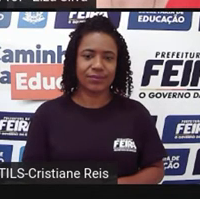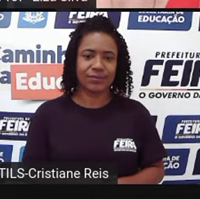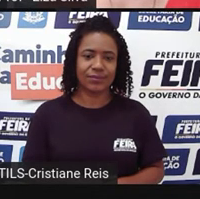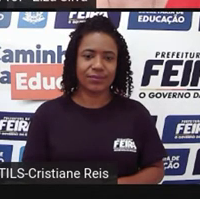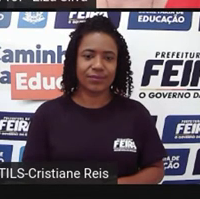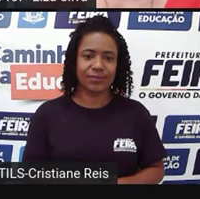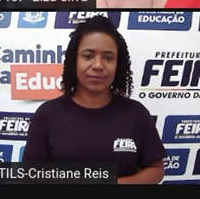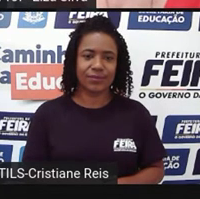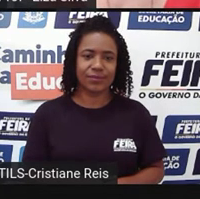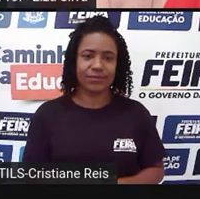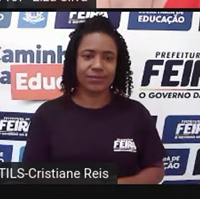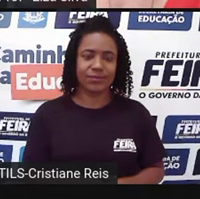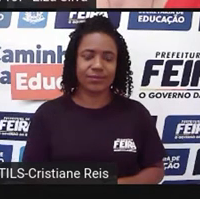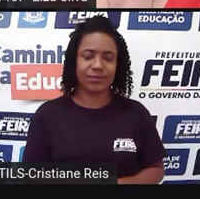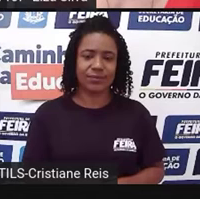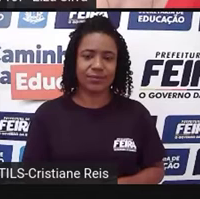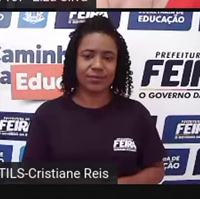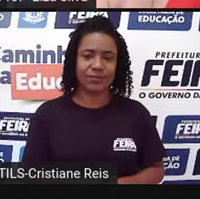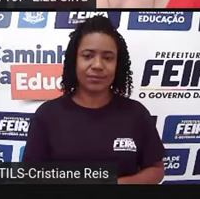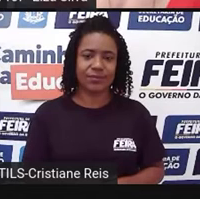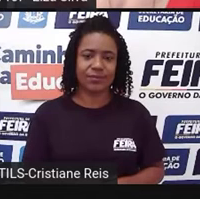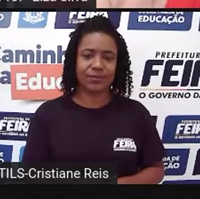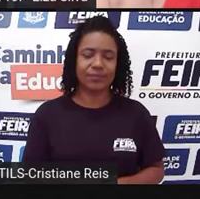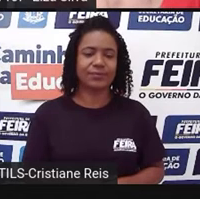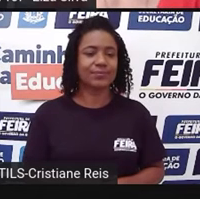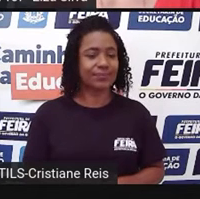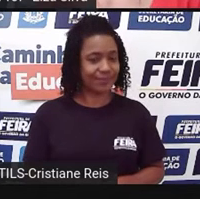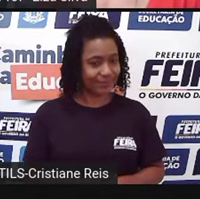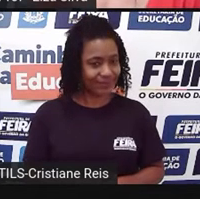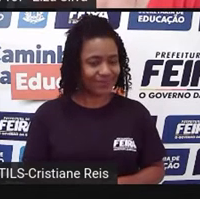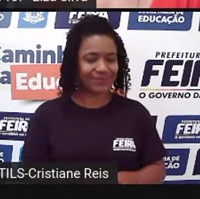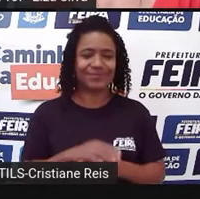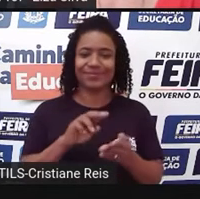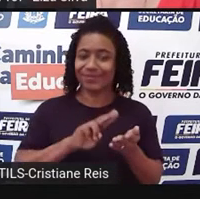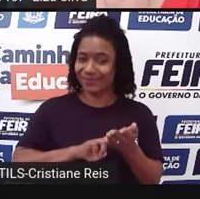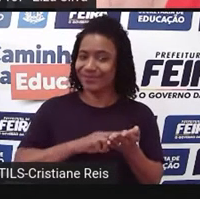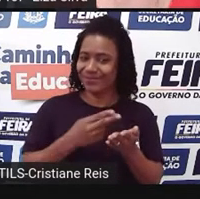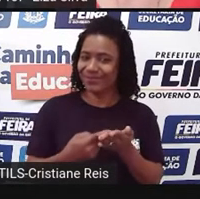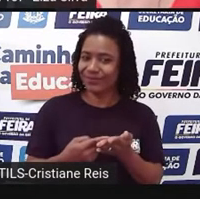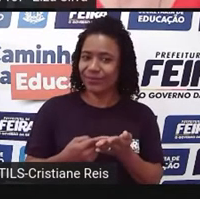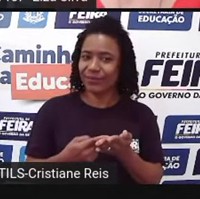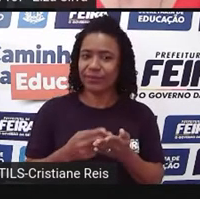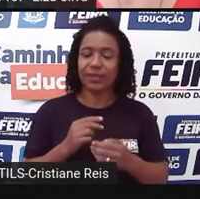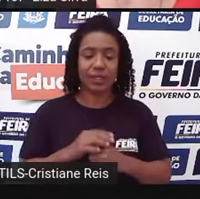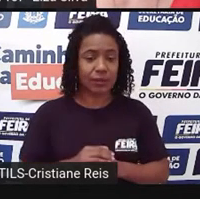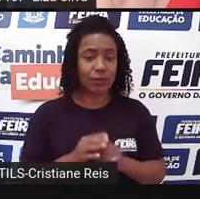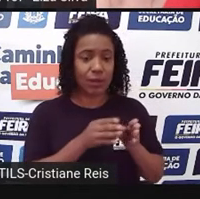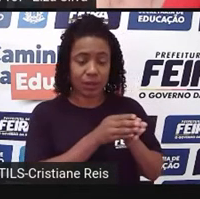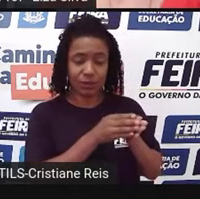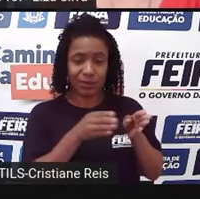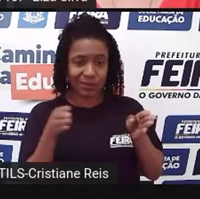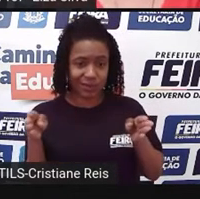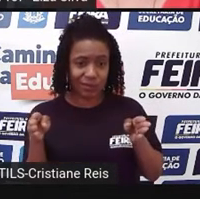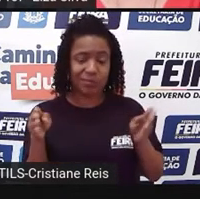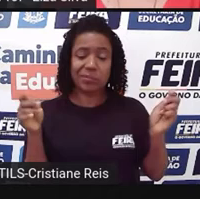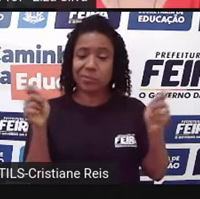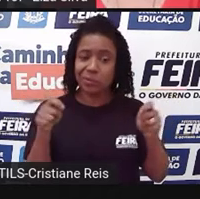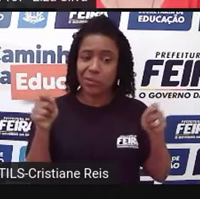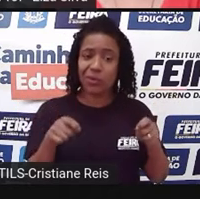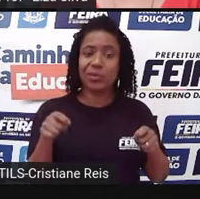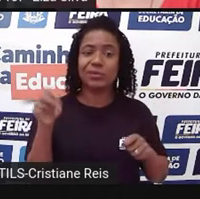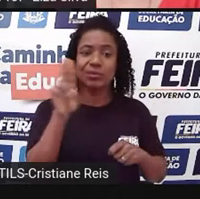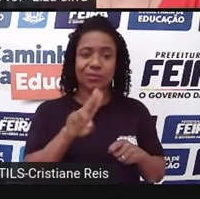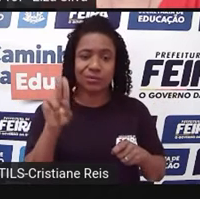that Happen and more recently então o time Line pode ser usada para registrar